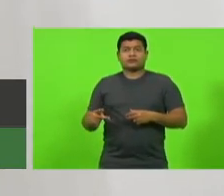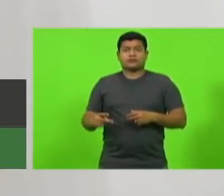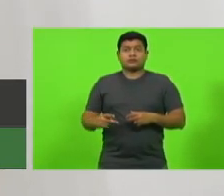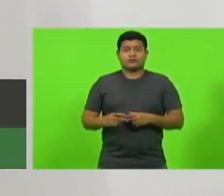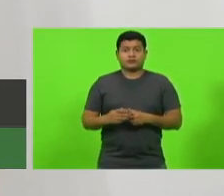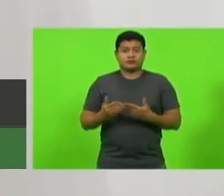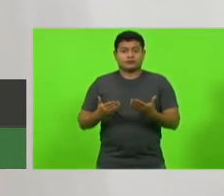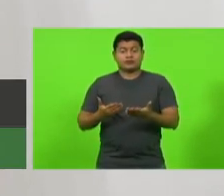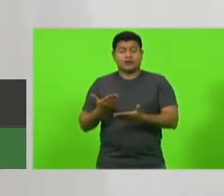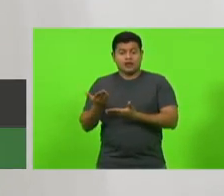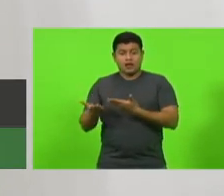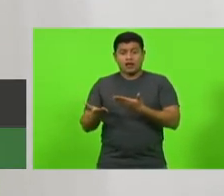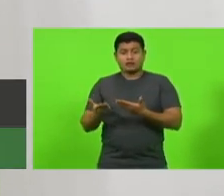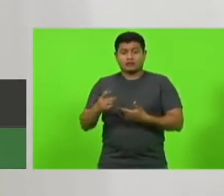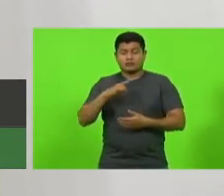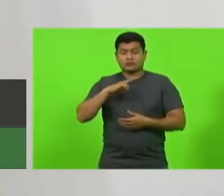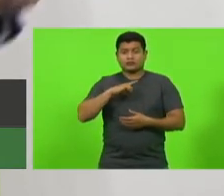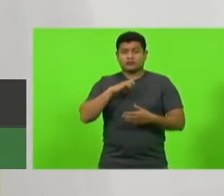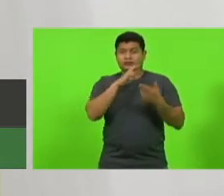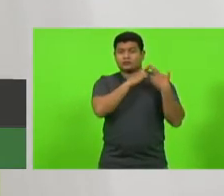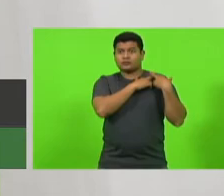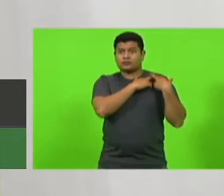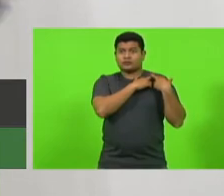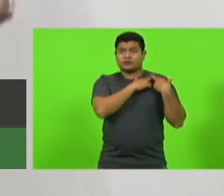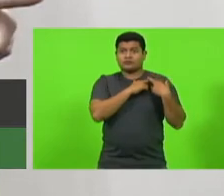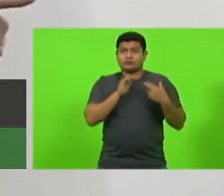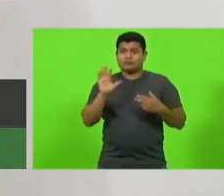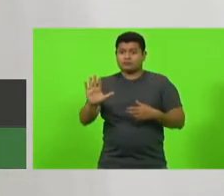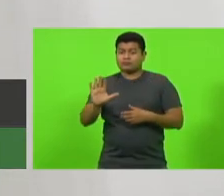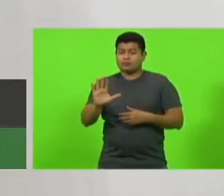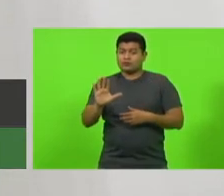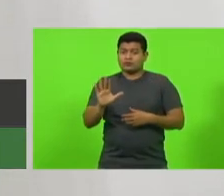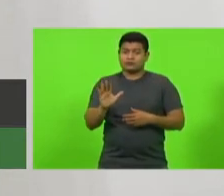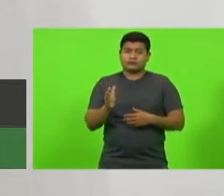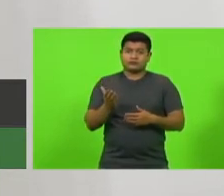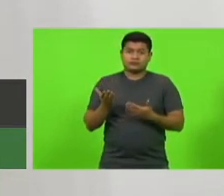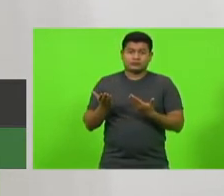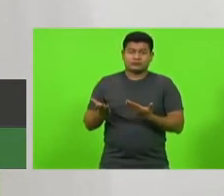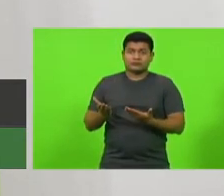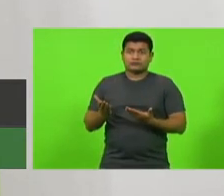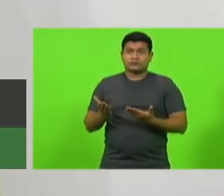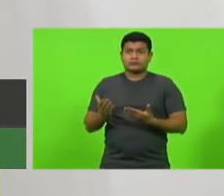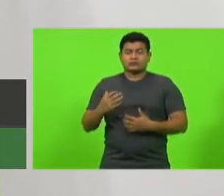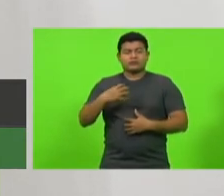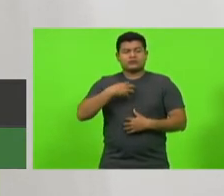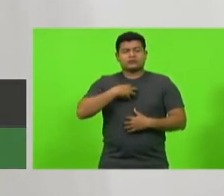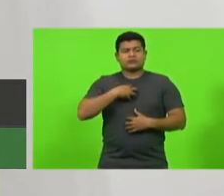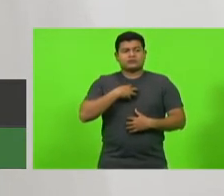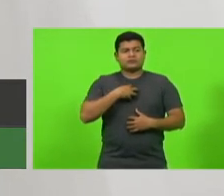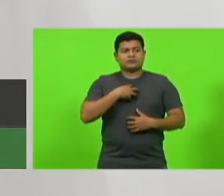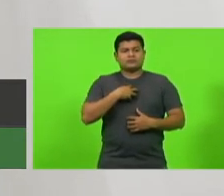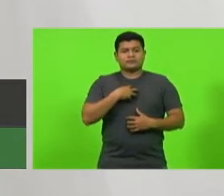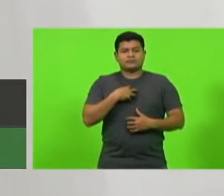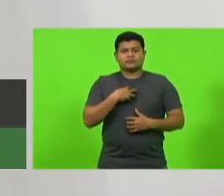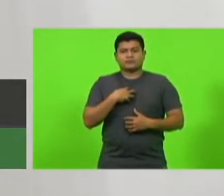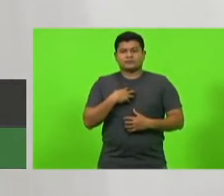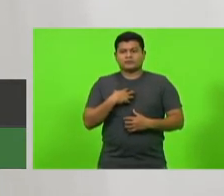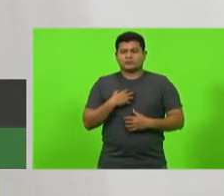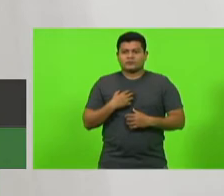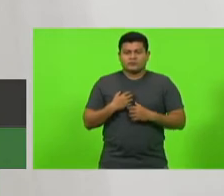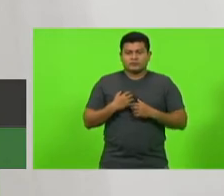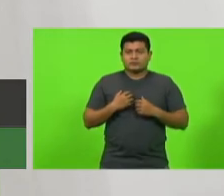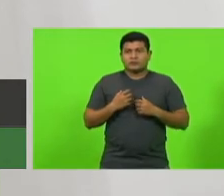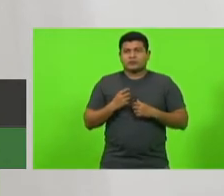forem responsabilizados por uma responsabilidade que lhes cabe, será que eles se sentirão, então, acuados e